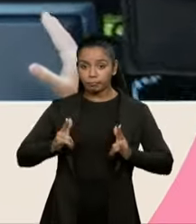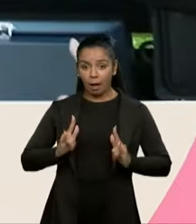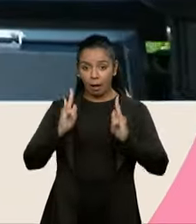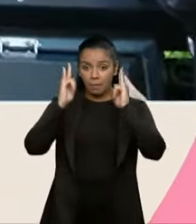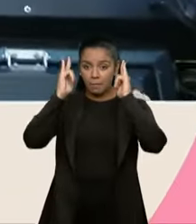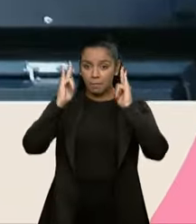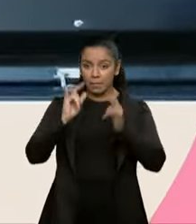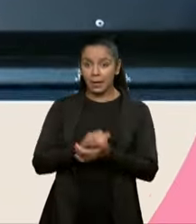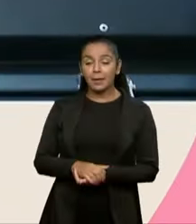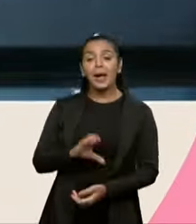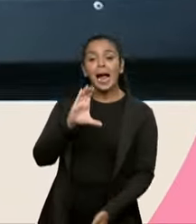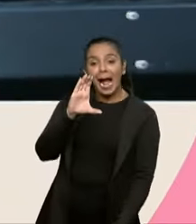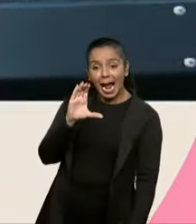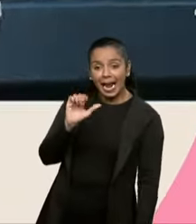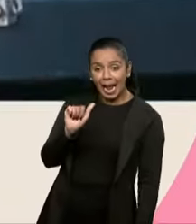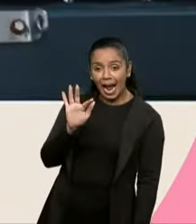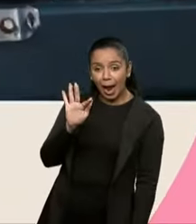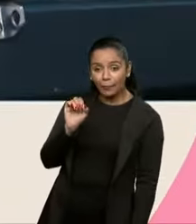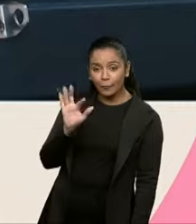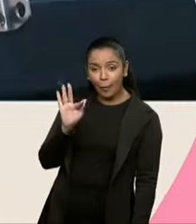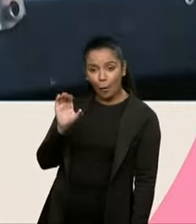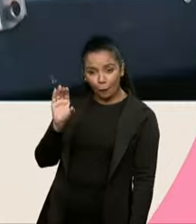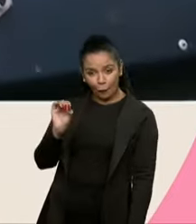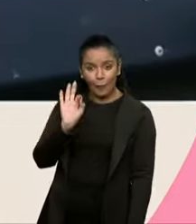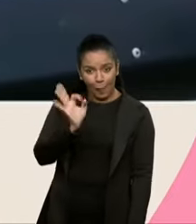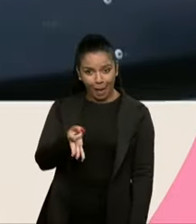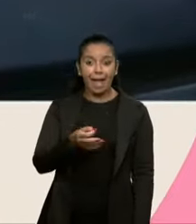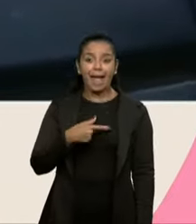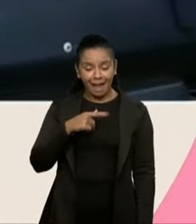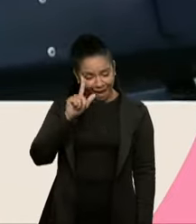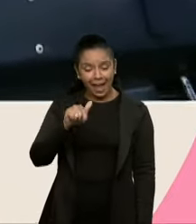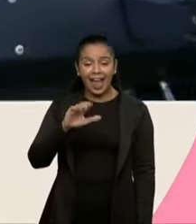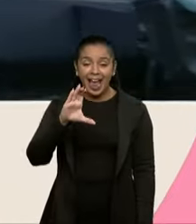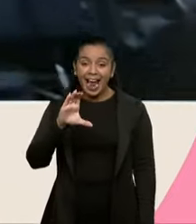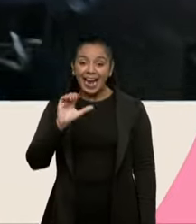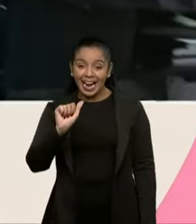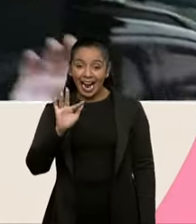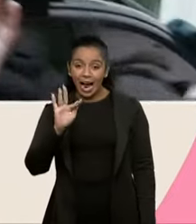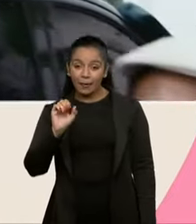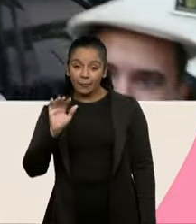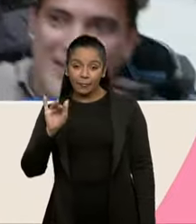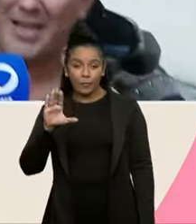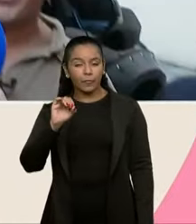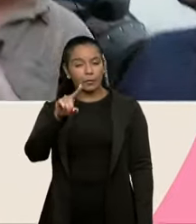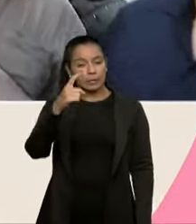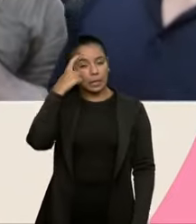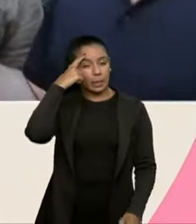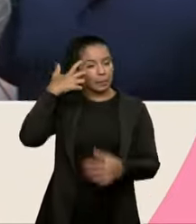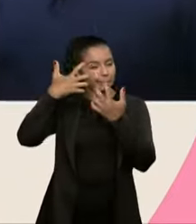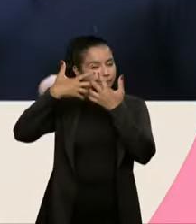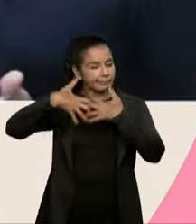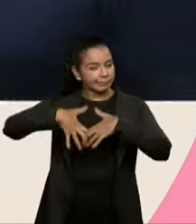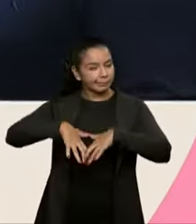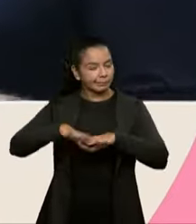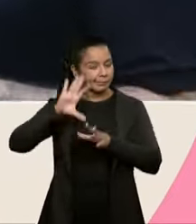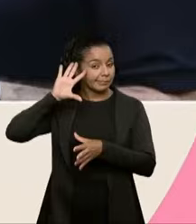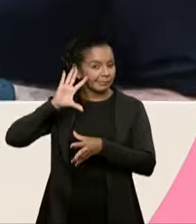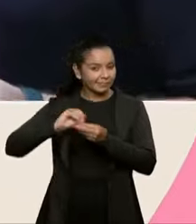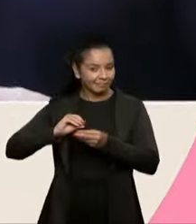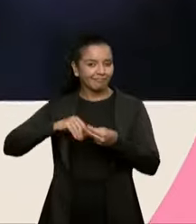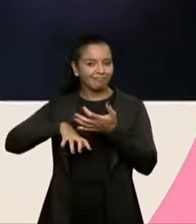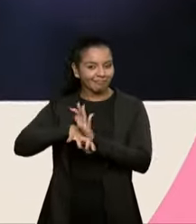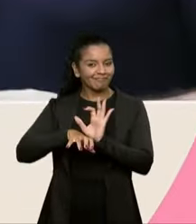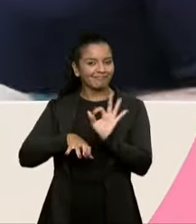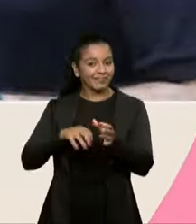o cafofo! Agora já era, agora meu já Deus. Foi. É o cafofo! É porque você já pensou logo em coisinha de fazer besteirinha. Já pensei! Você já